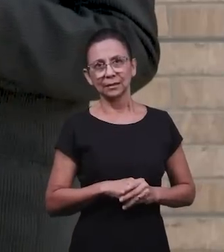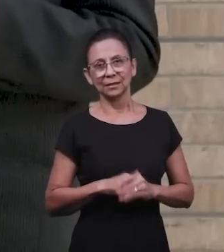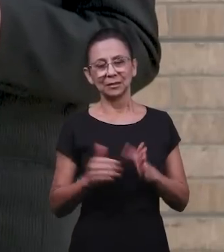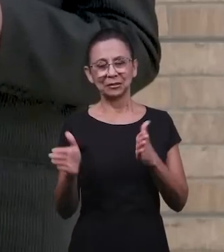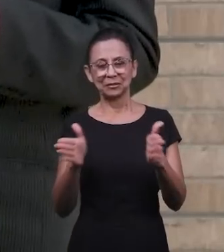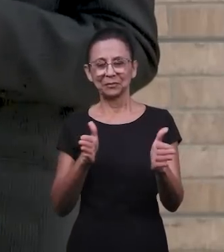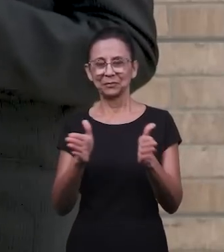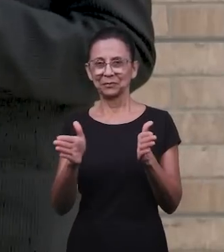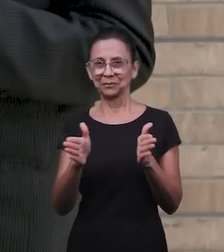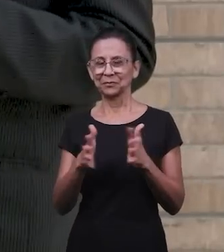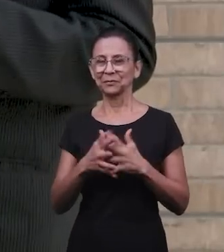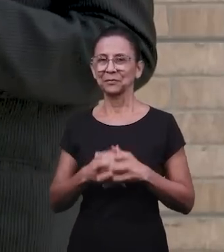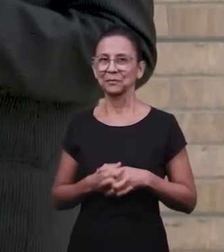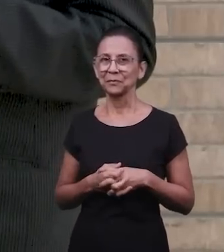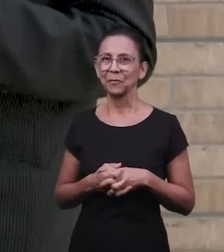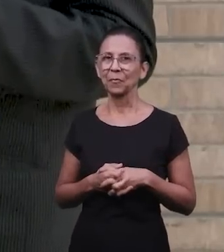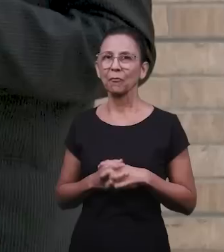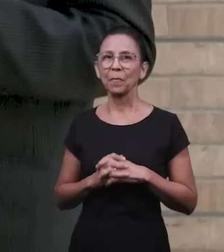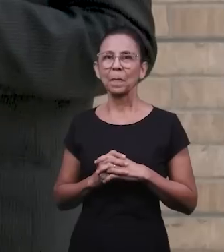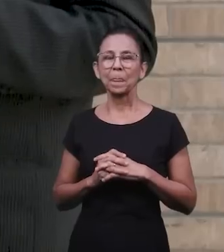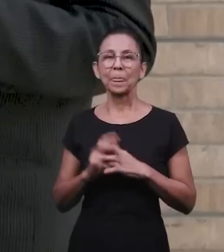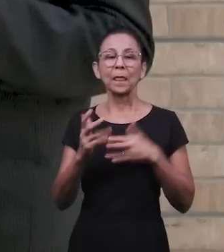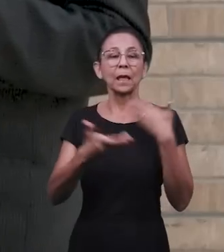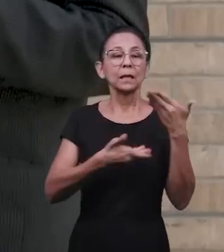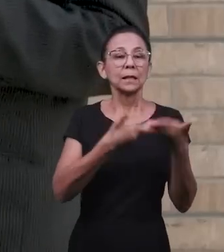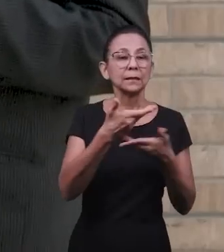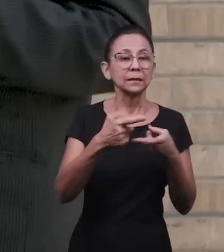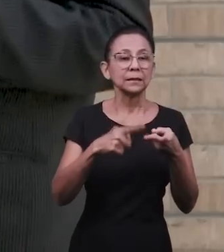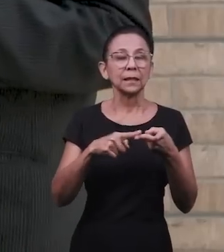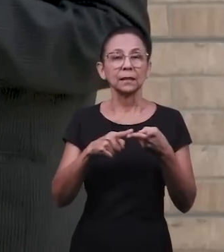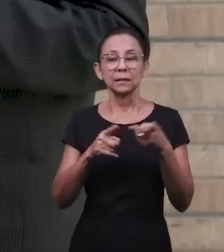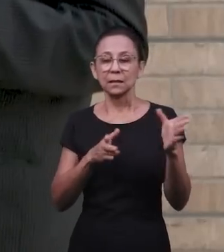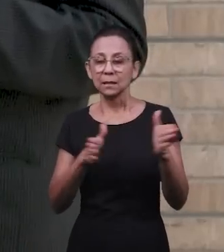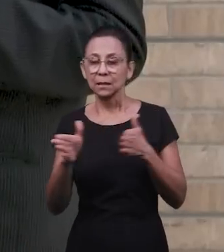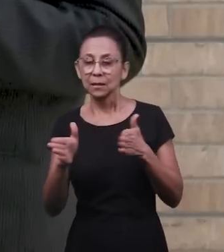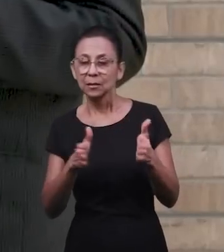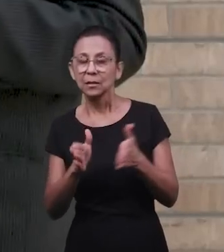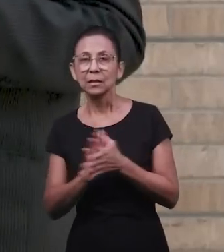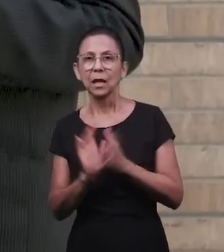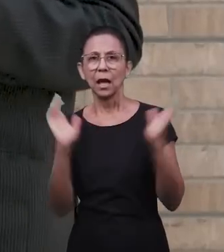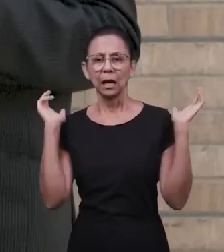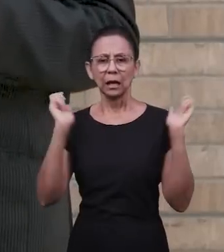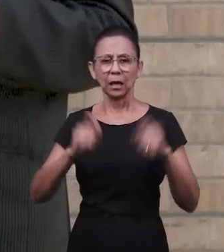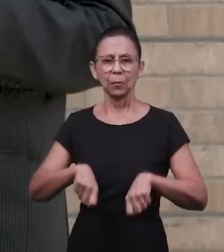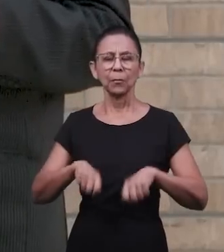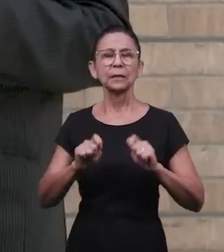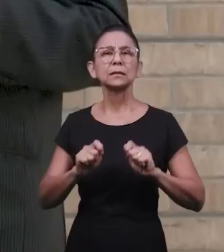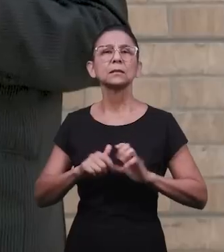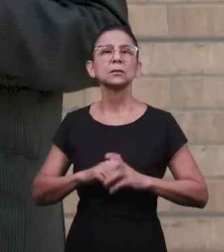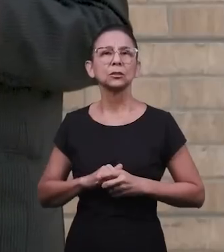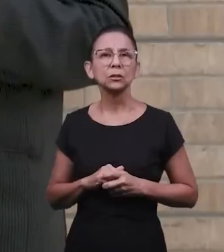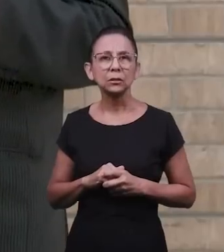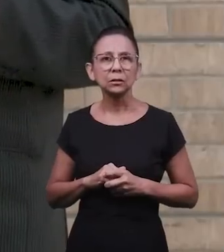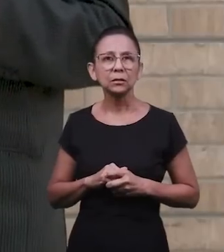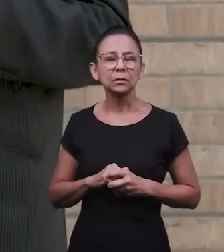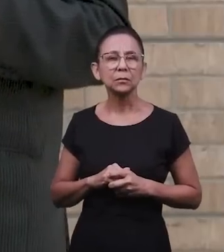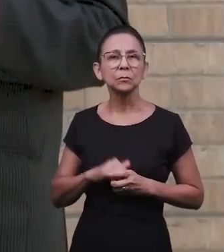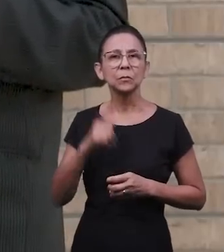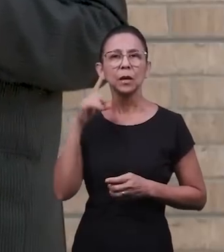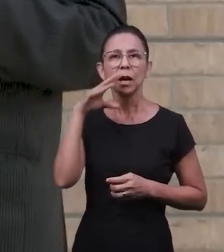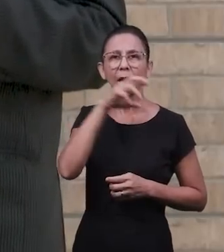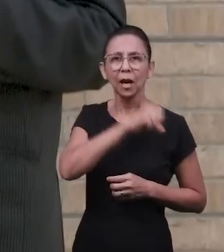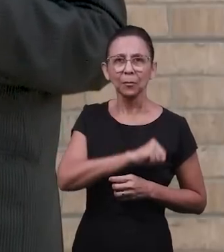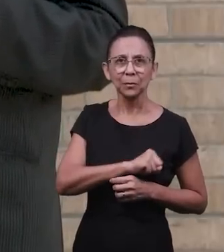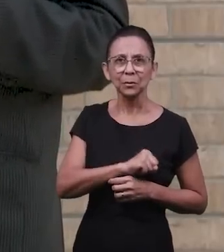de acessibilidade. Acolhimento, acessibilidade e capacitismo. Falaremos, mesmo